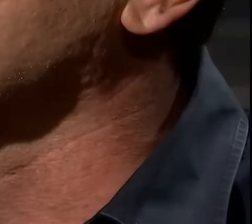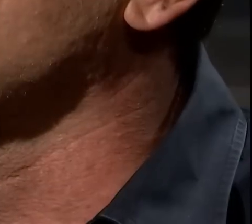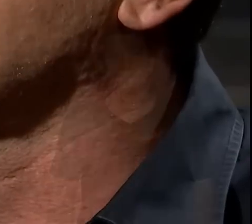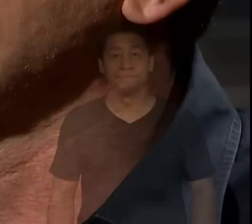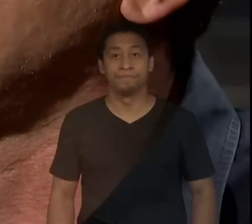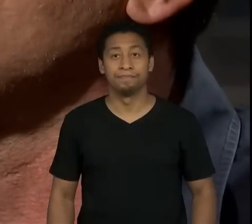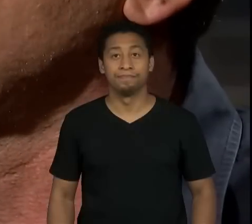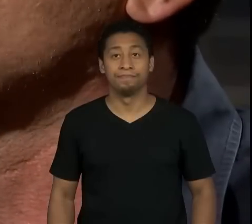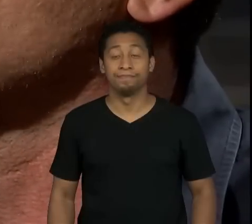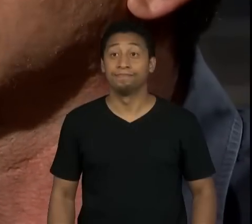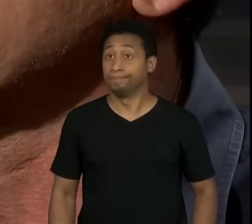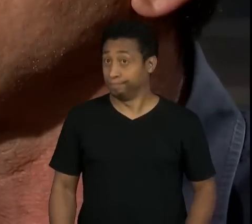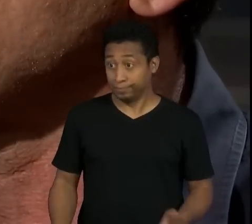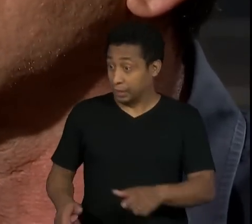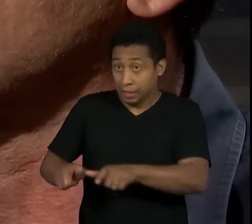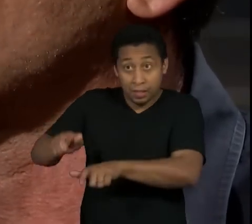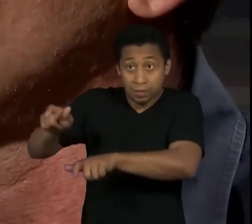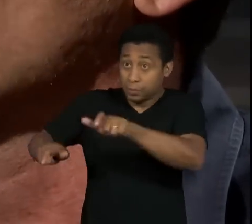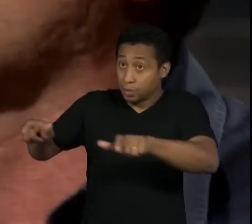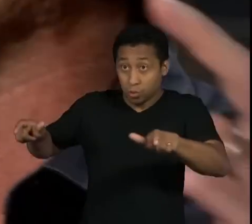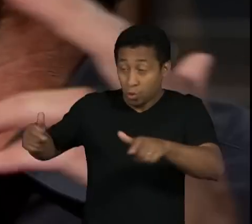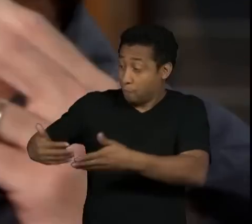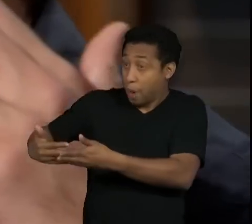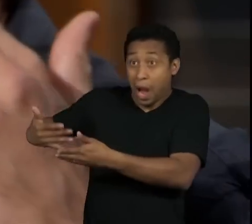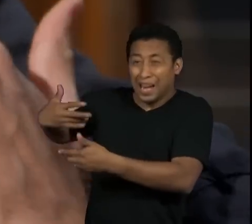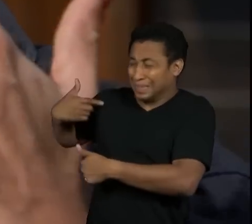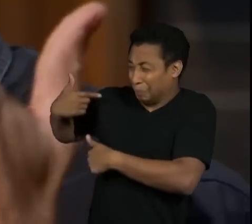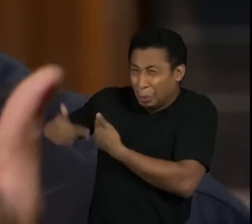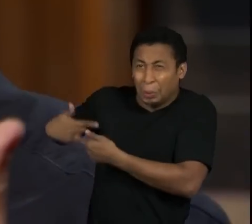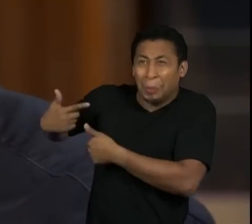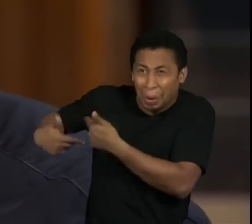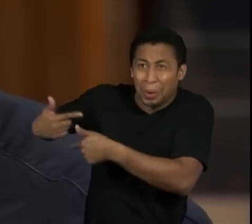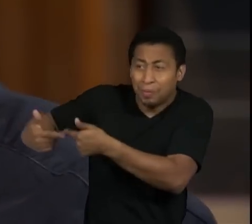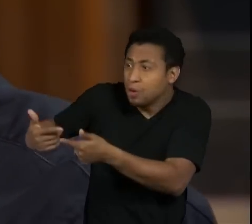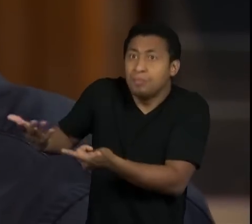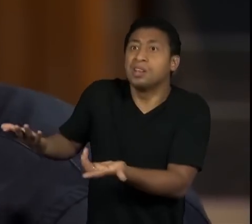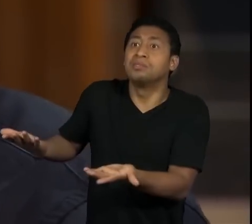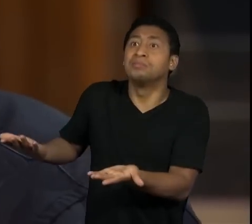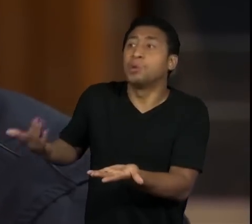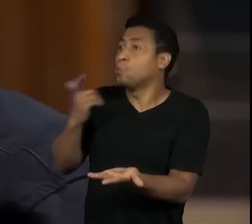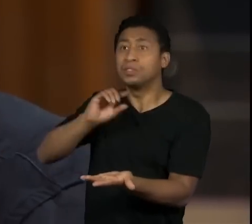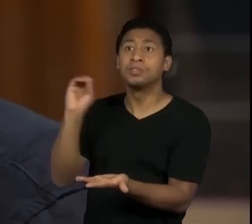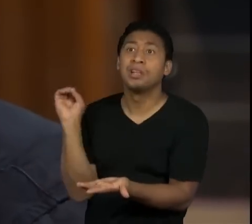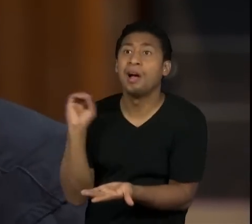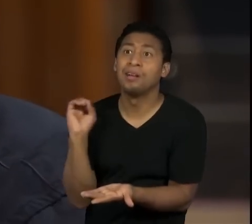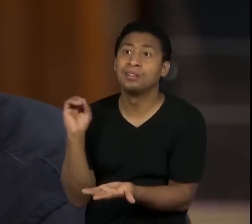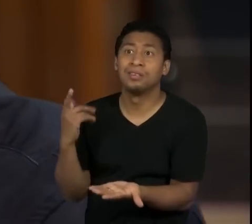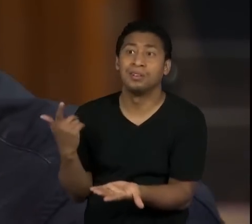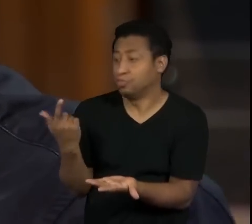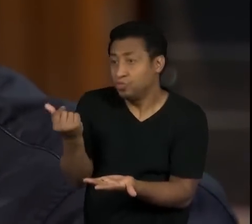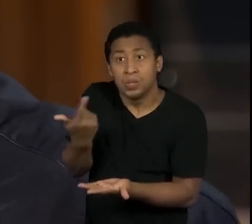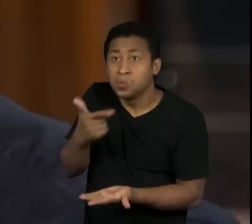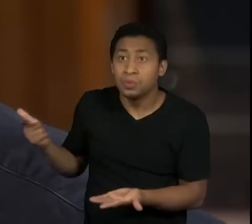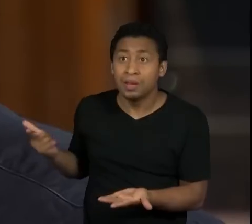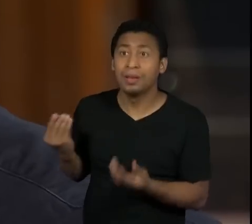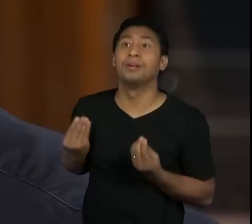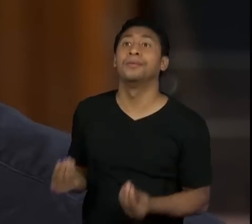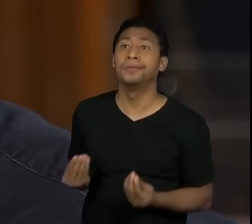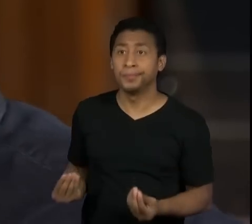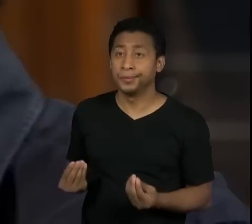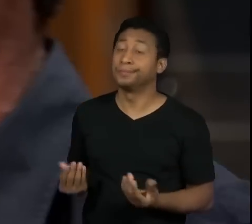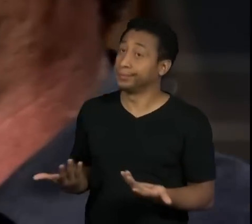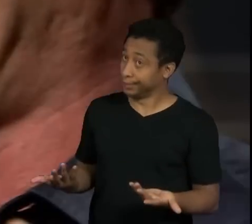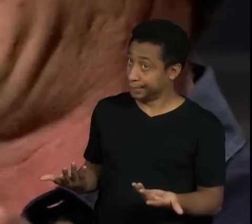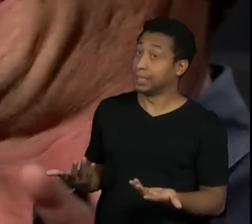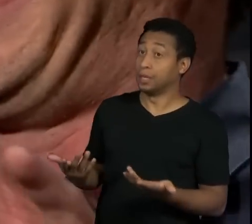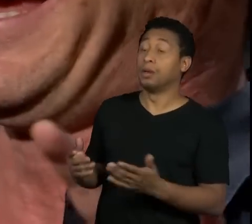Aí você cria uma legião de pessoas ressentidas com o tal sistema, que ninguém sabe de... É igual o mercado. Isso. O sistema é primo do mercado.